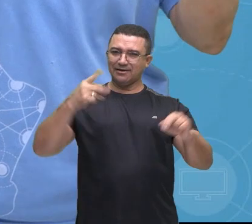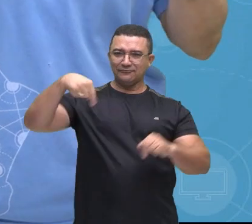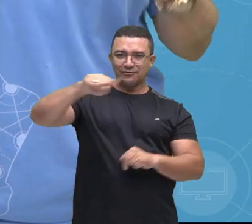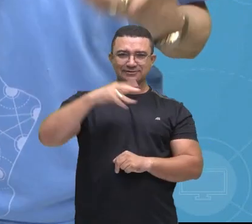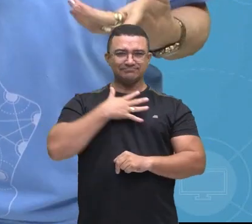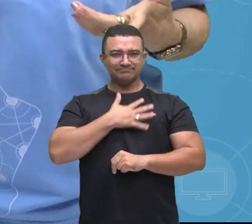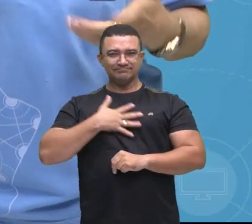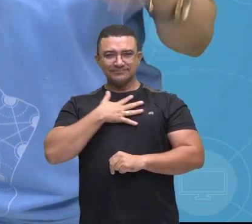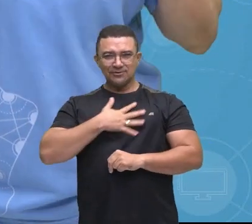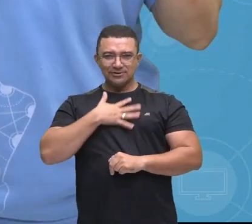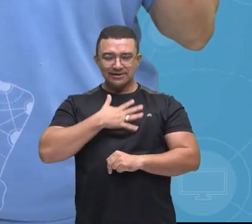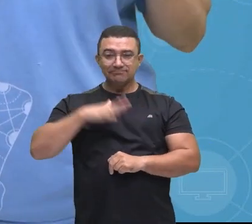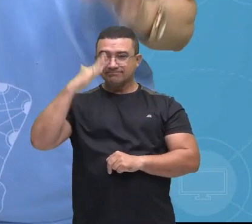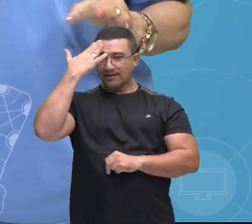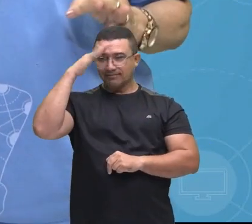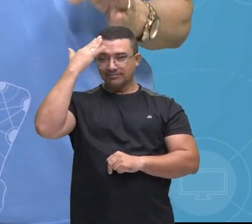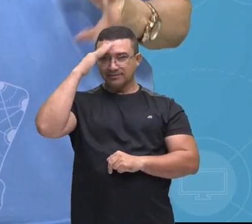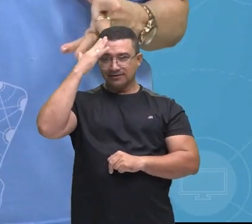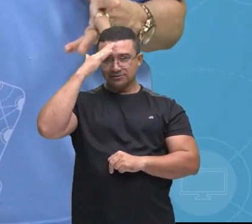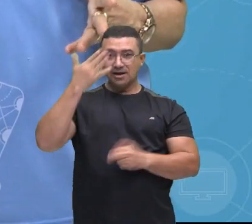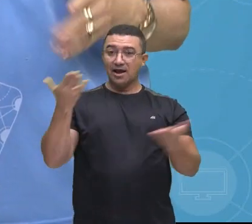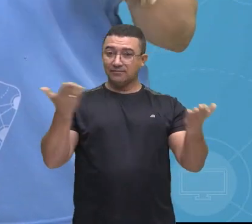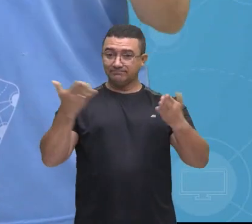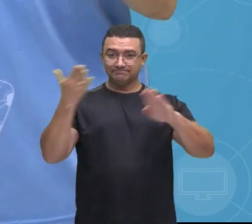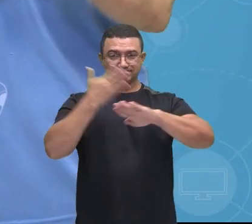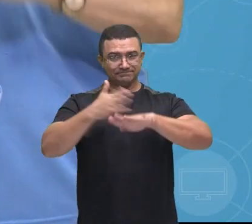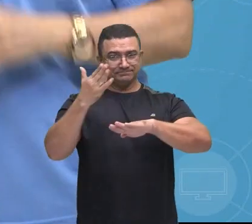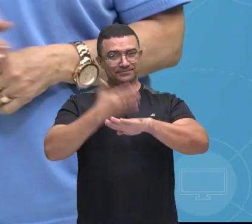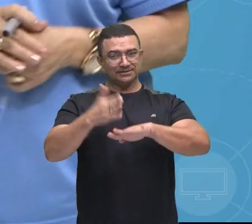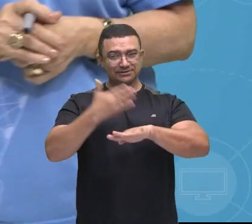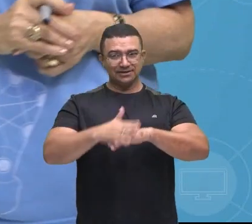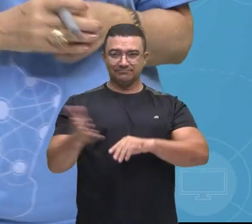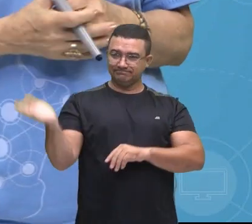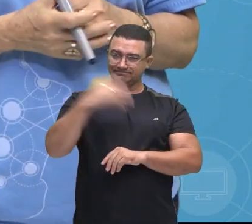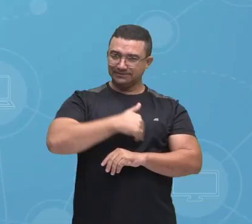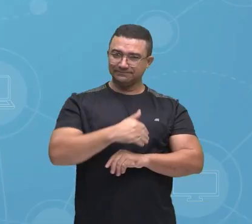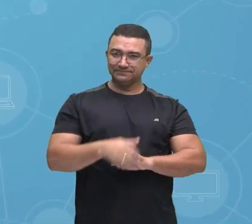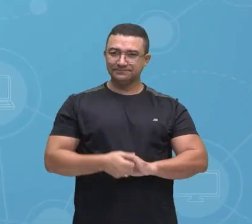gostado, compreendido e vamos praticar então. Vamos lá?